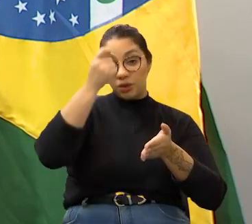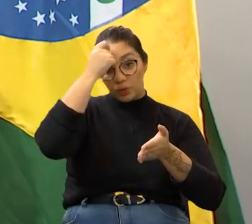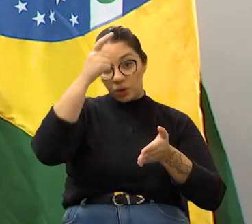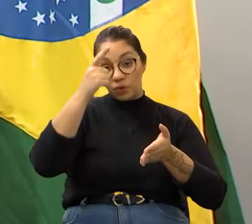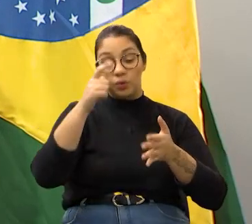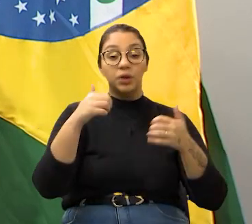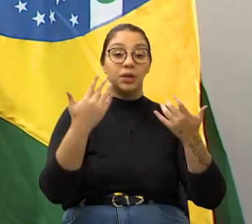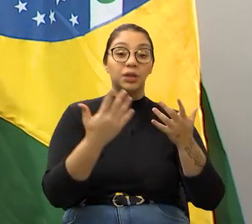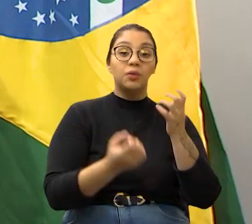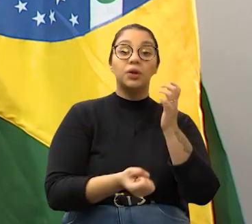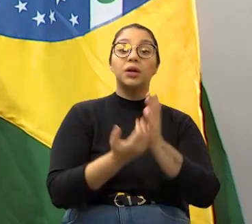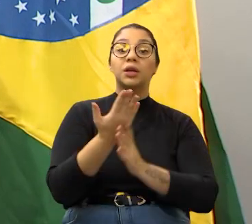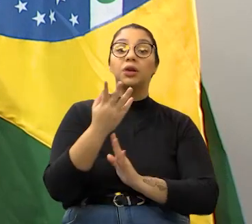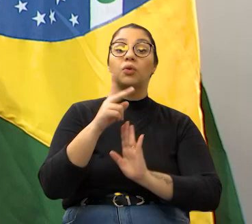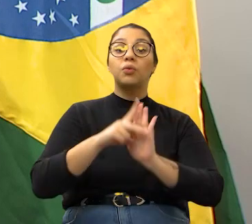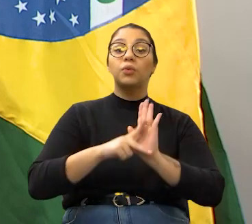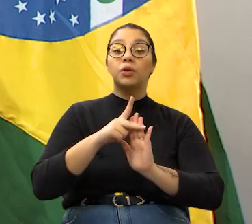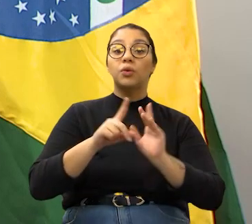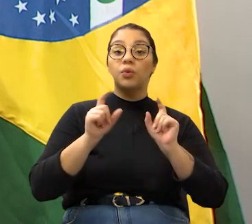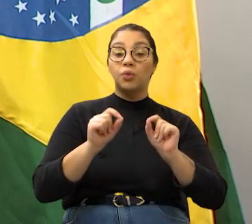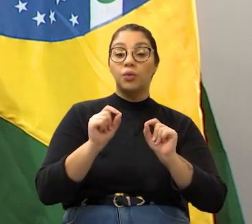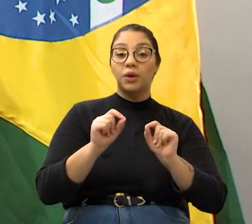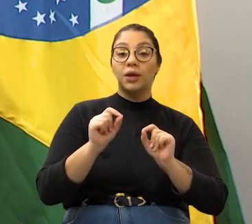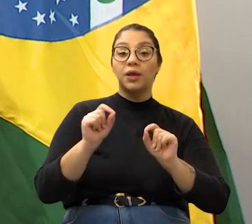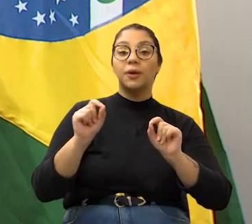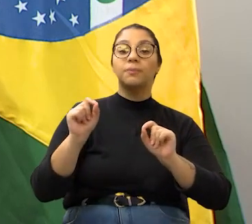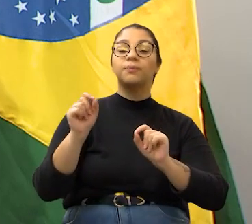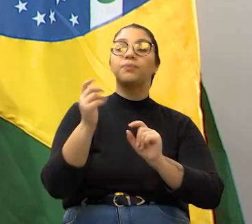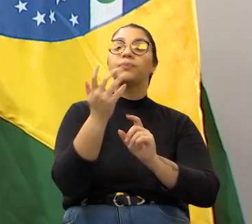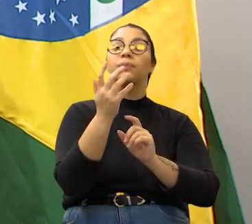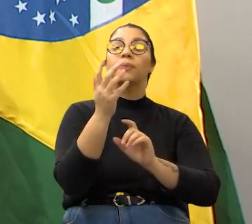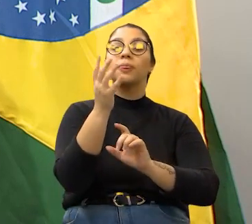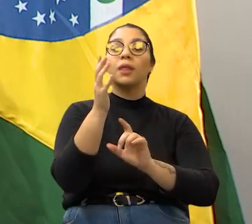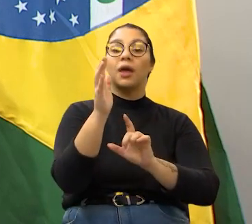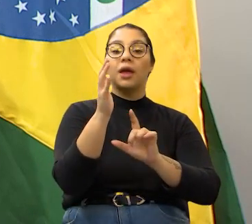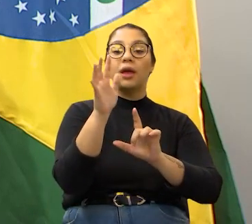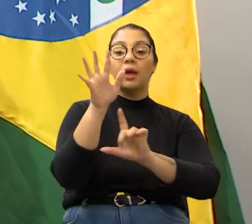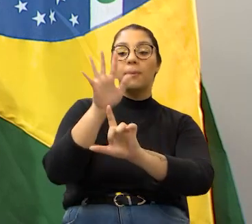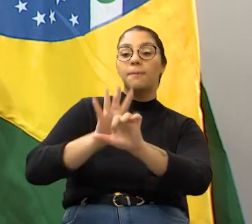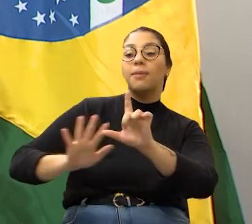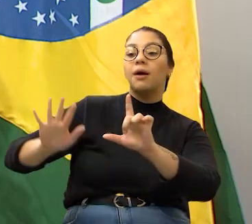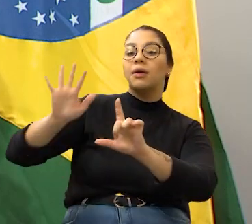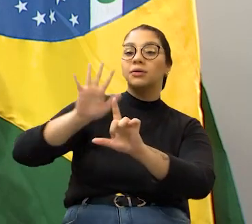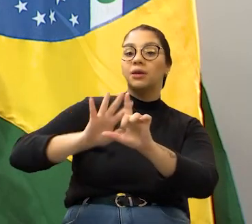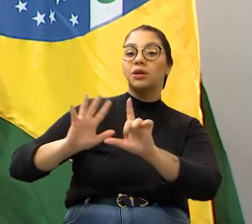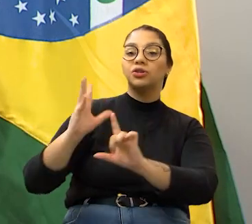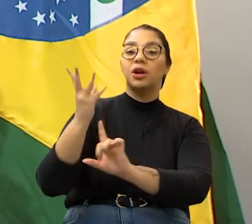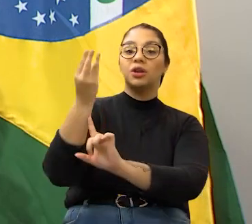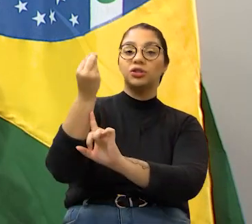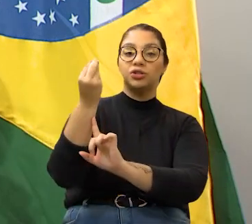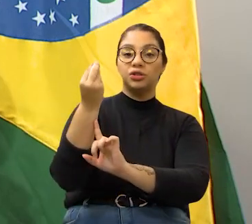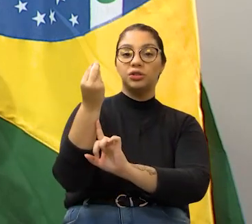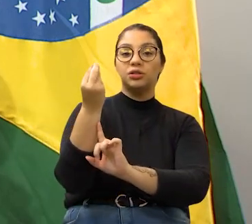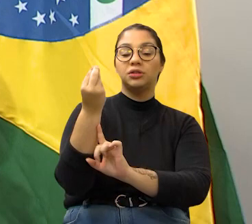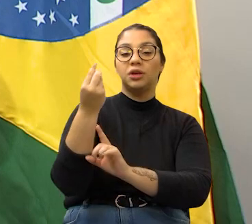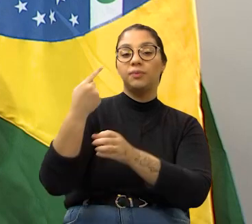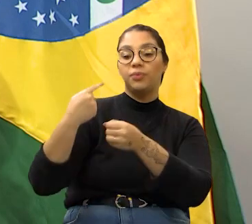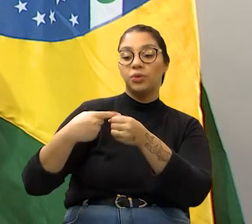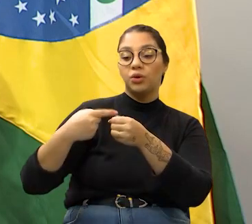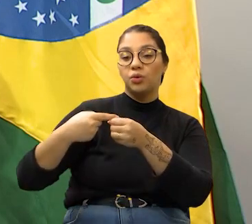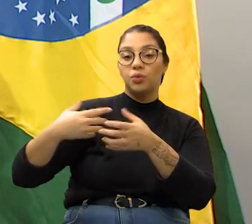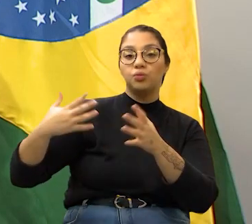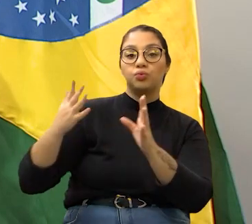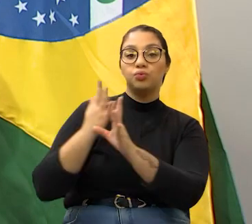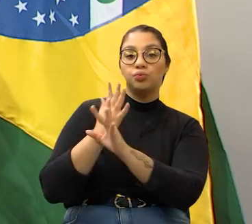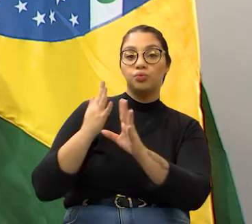instituir um programa chamado Paisagens Artísticas no Meio Urbano. Qual que é a ideia, qual que é a proposta?